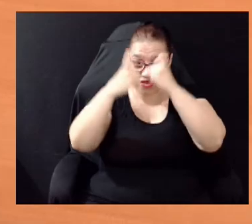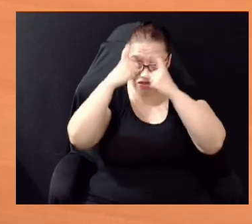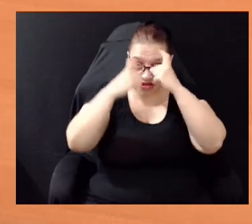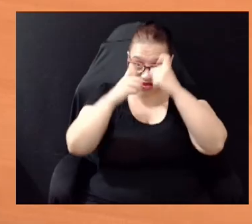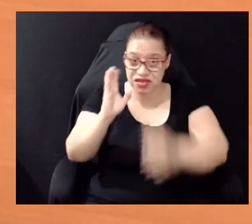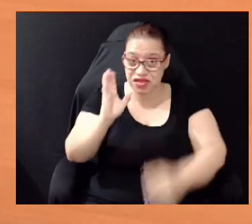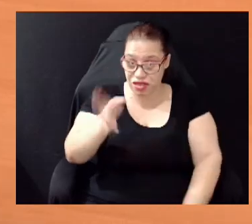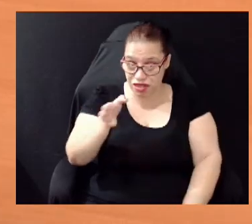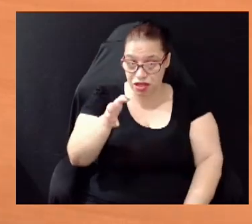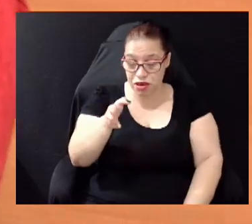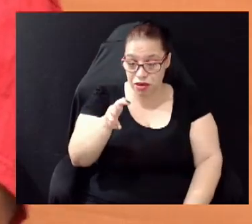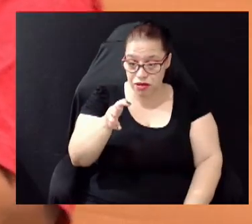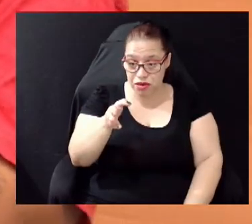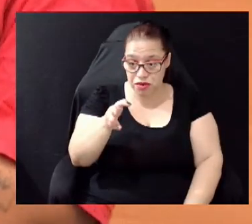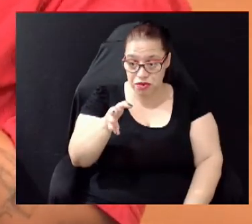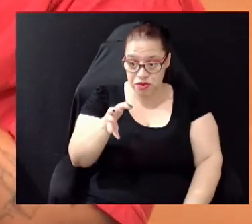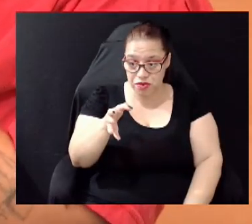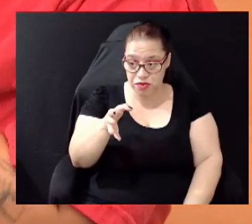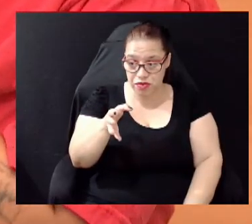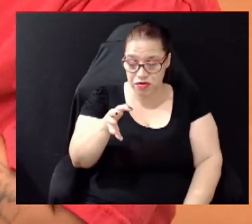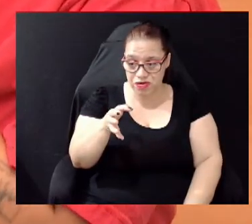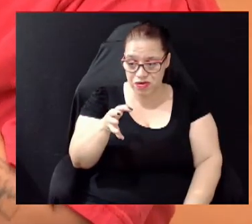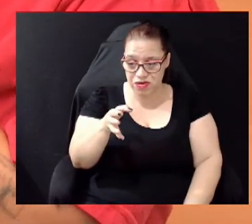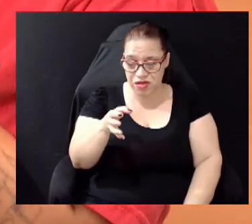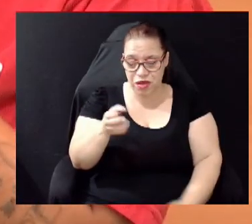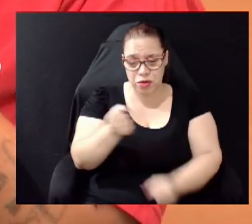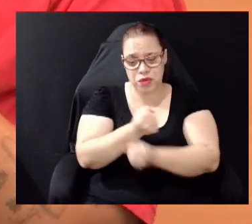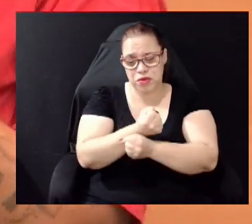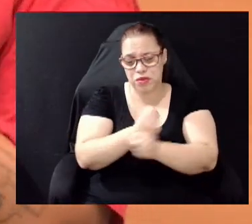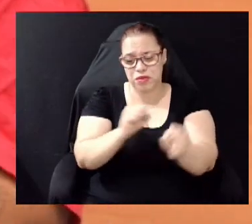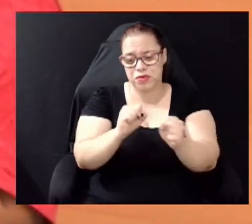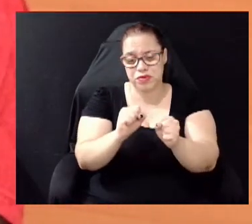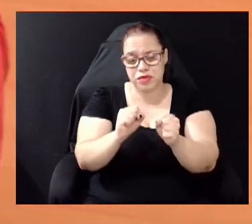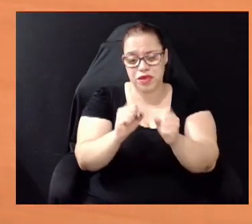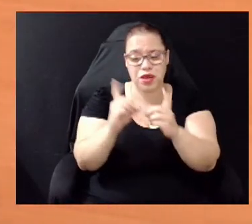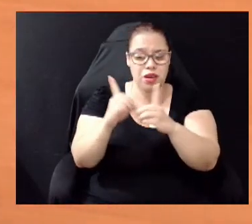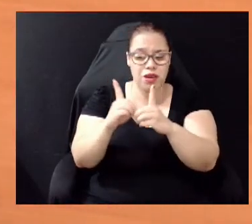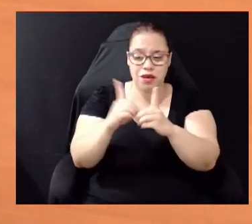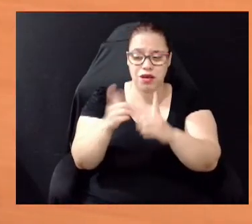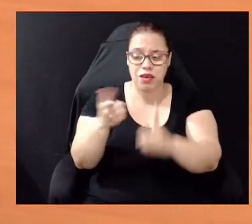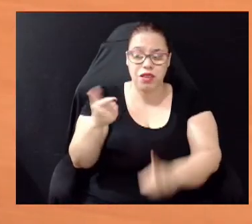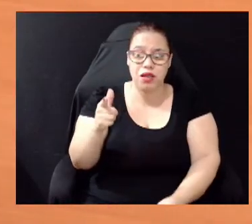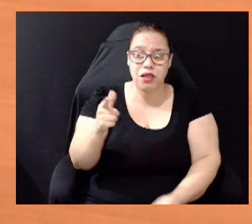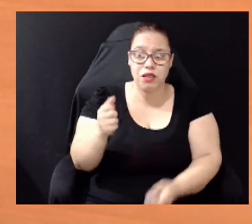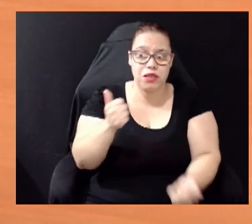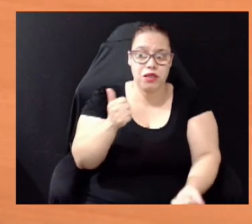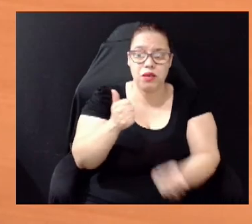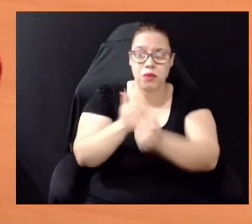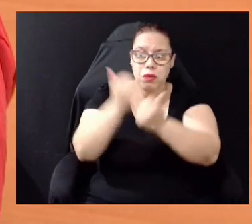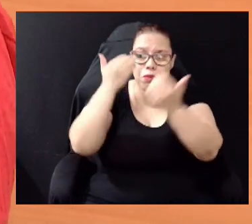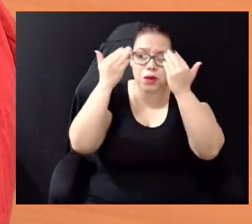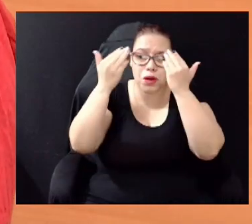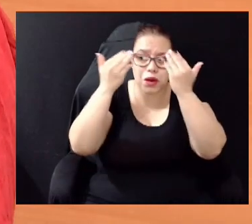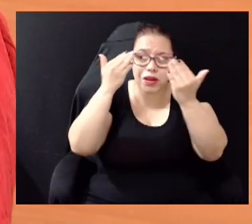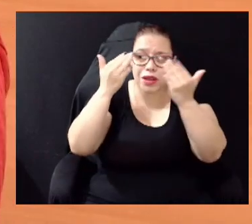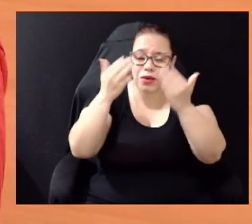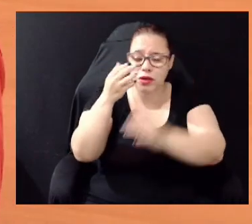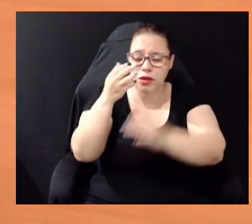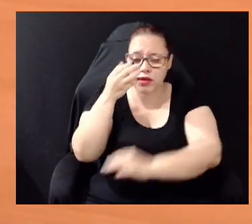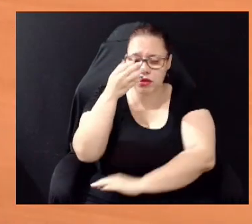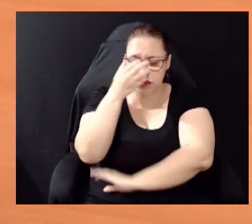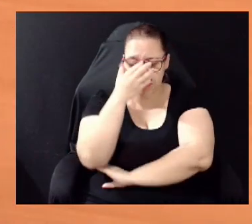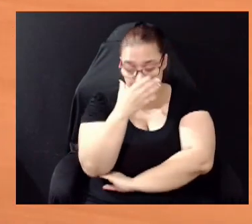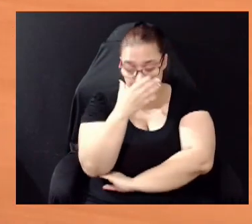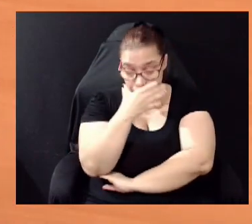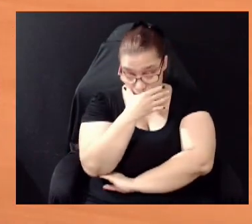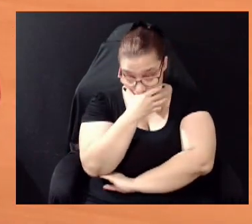de agressão. Então, é impossível uma mulher atender esses casos e não ter nenhum apoio psicológico para isso. Então, a nossa